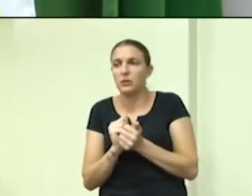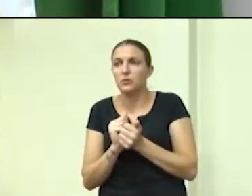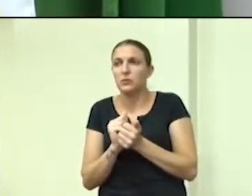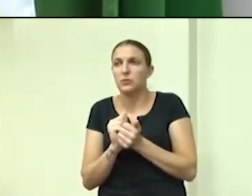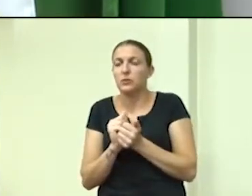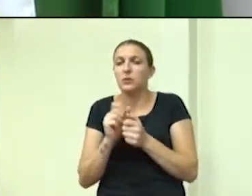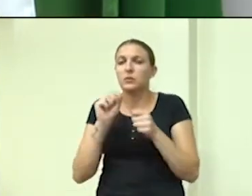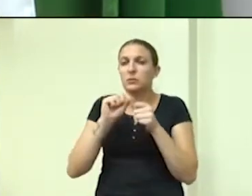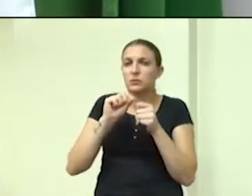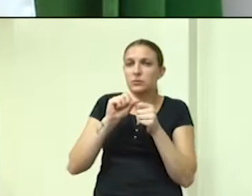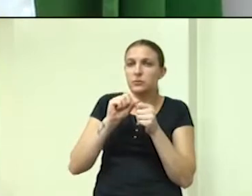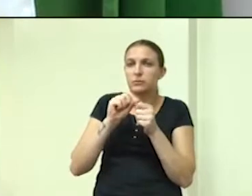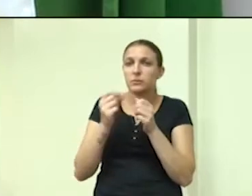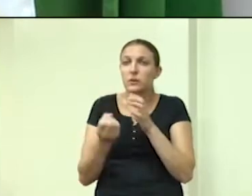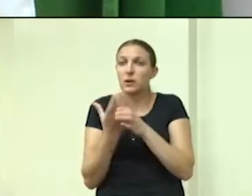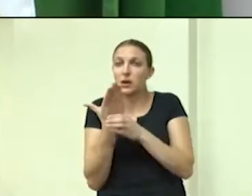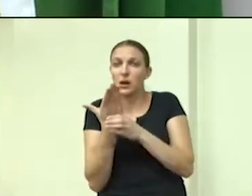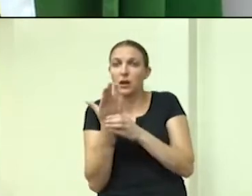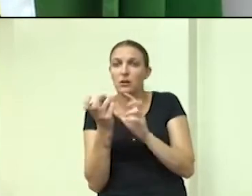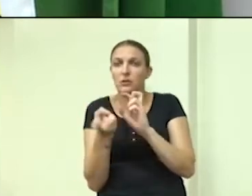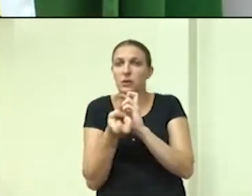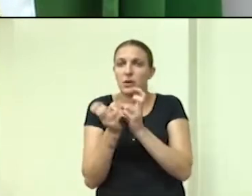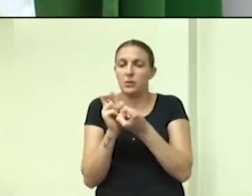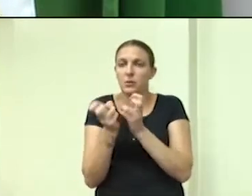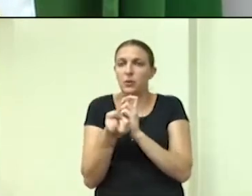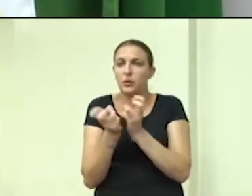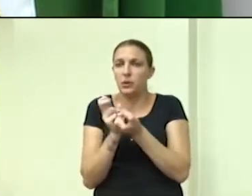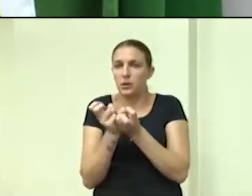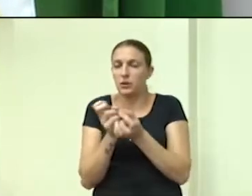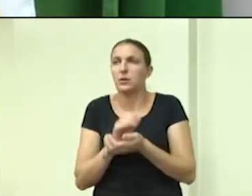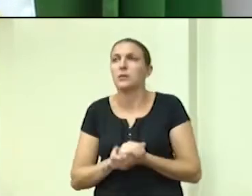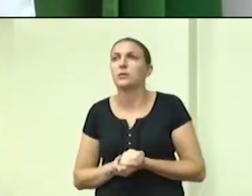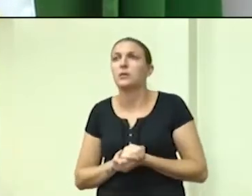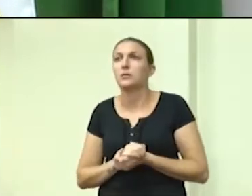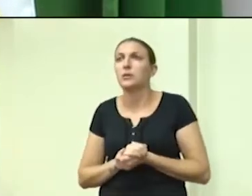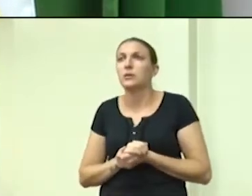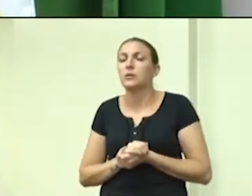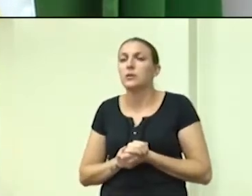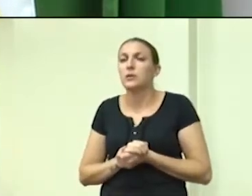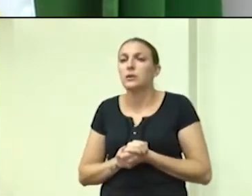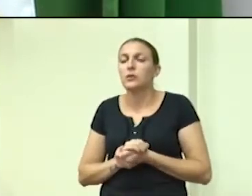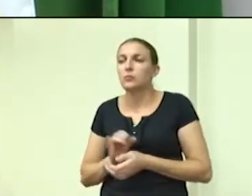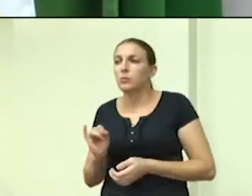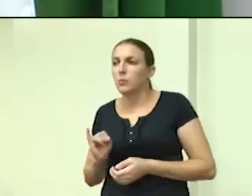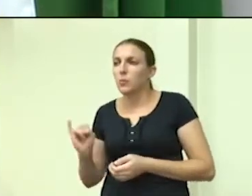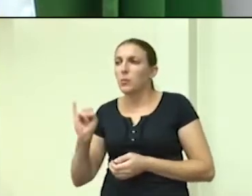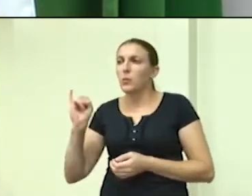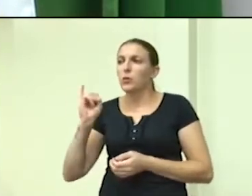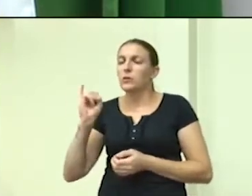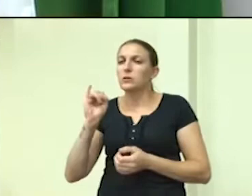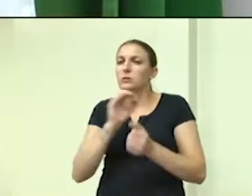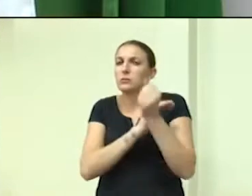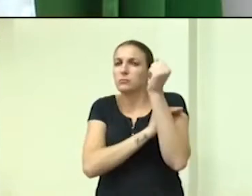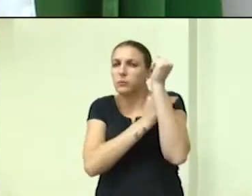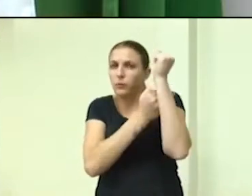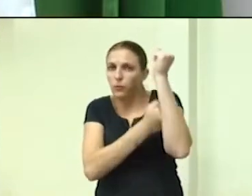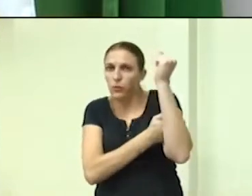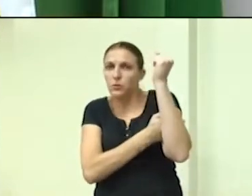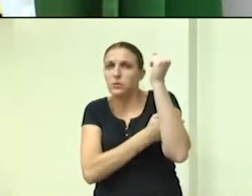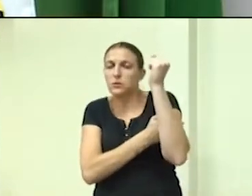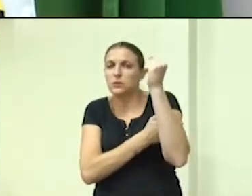arte marcial disfarçada de dança. Foi um instrumento importante na resistência cultural e física dos escravos